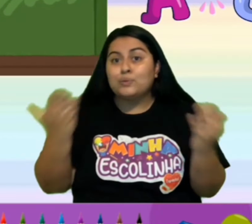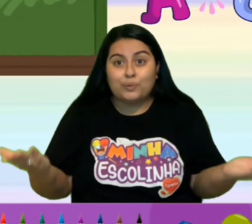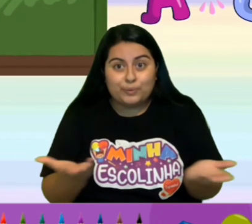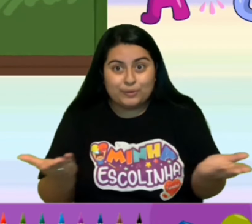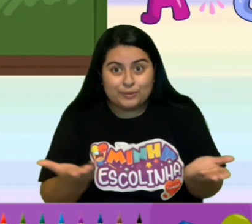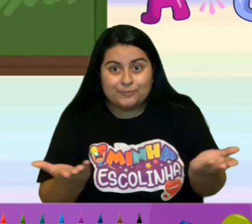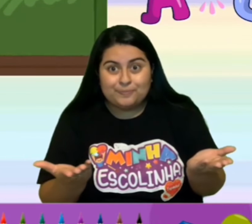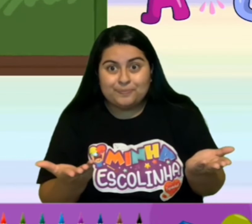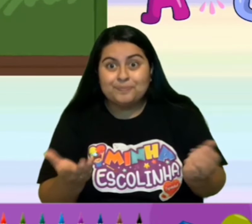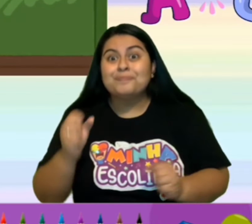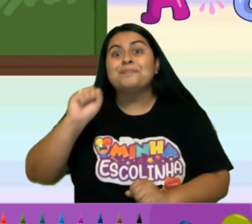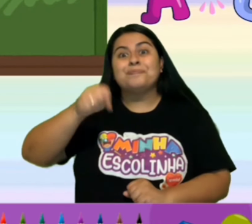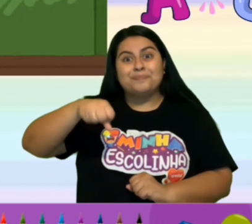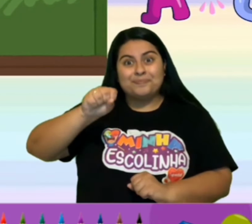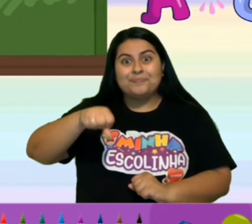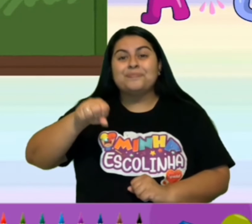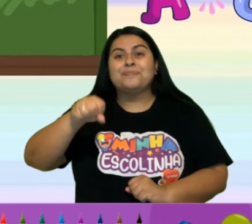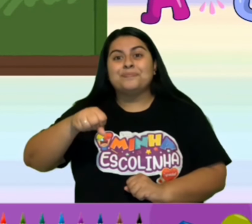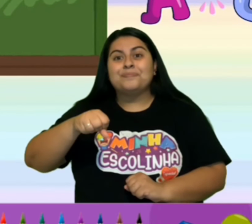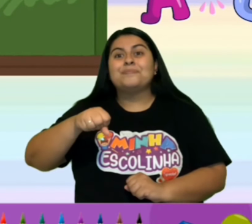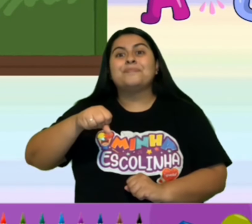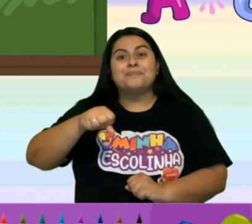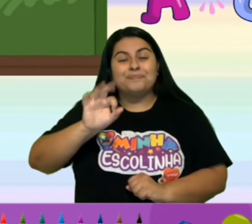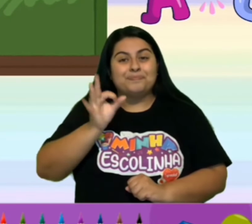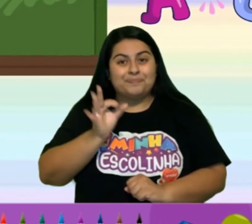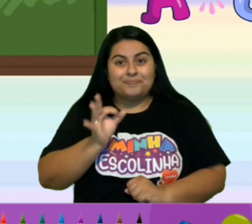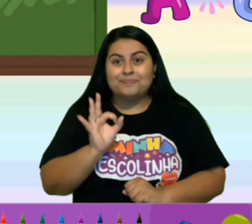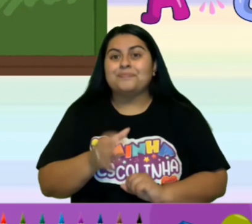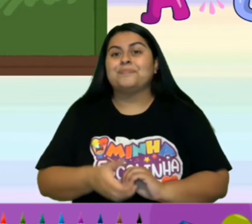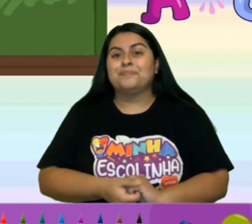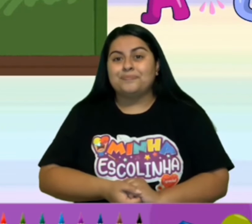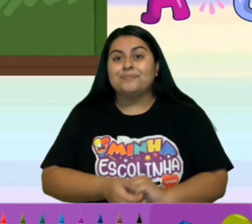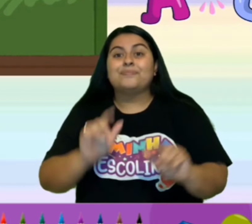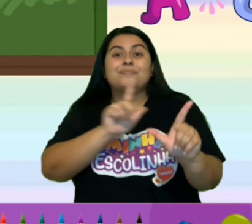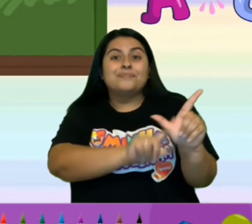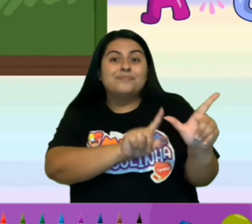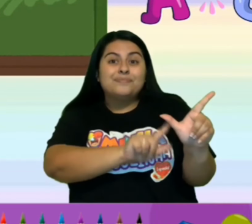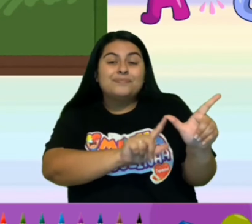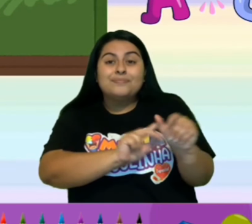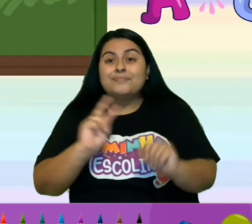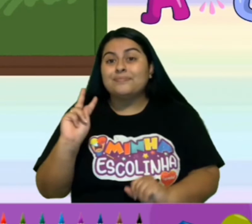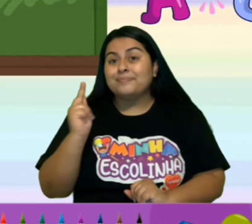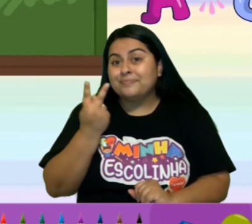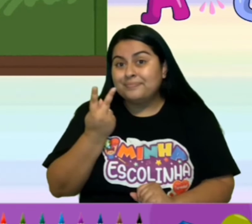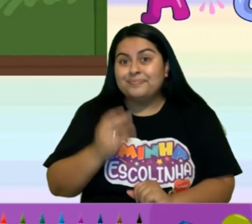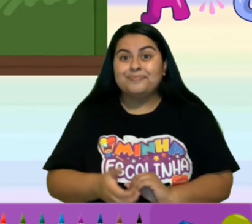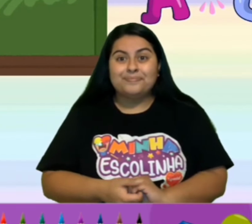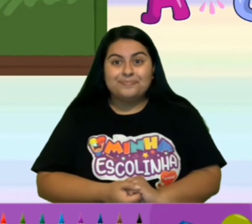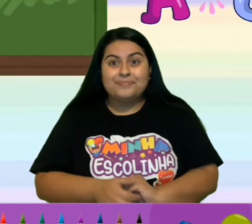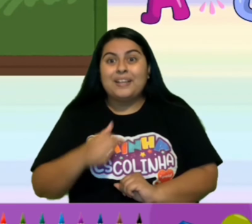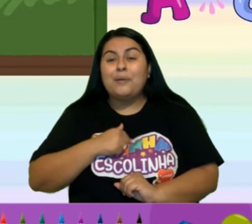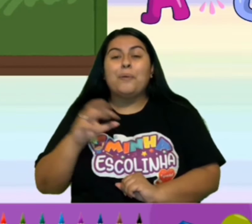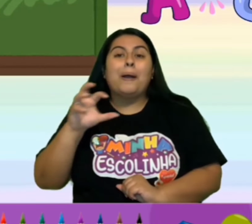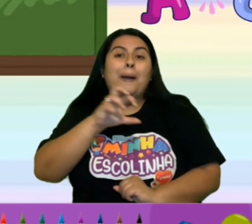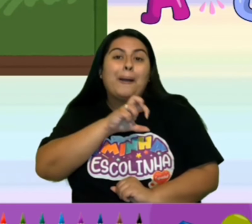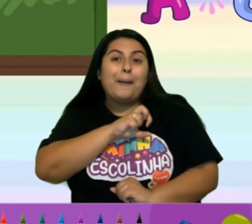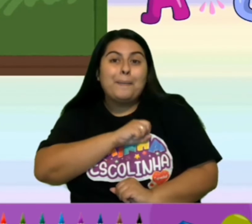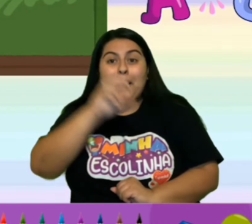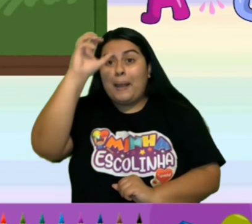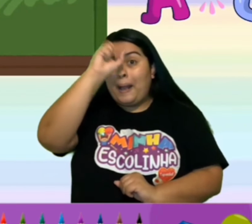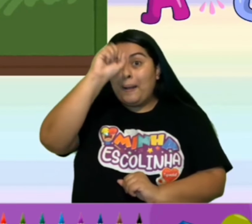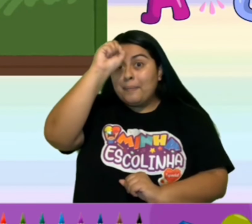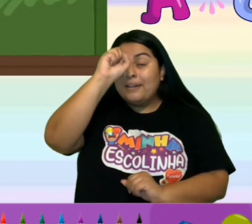de hoje? Sim, é isso mesmo. É a letra H. Eu